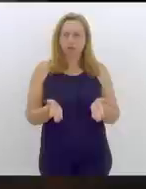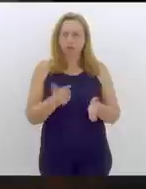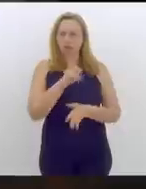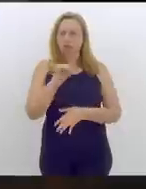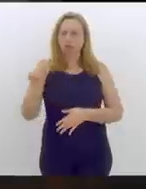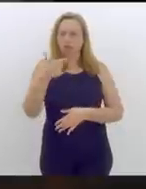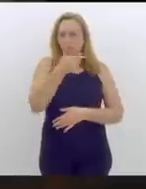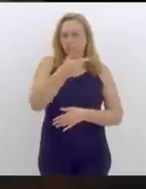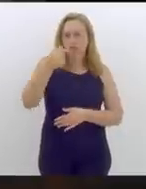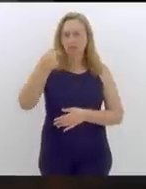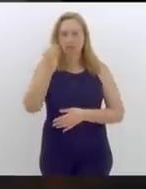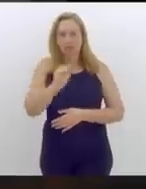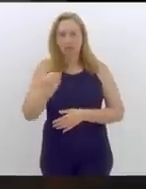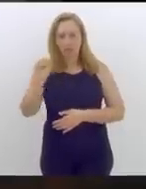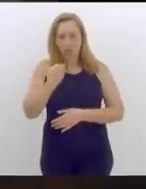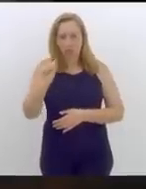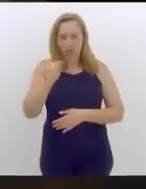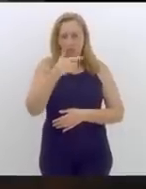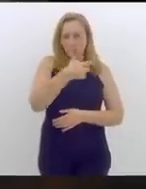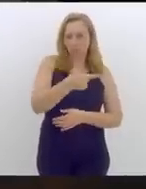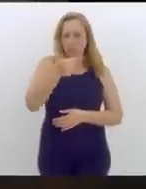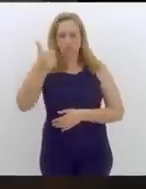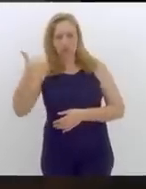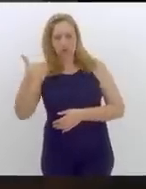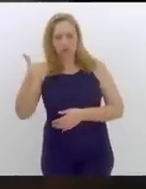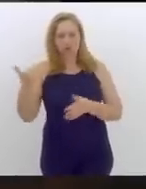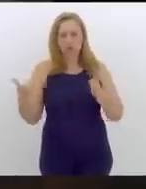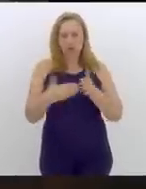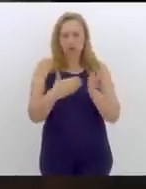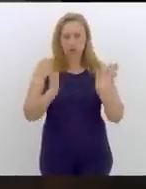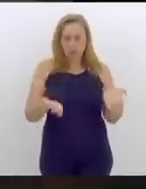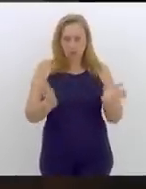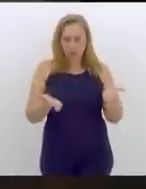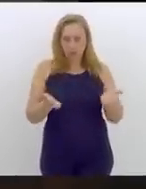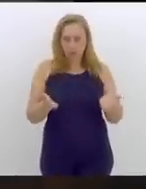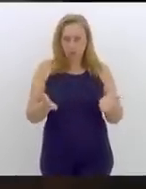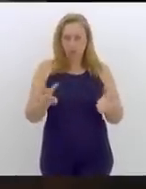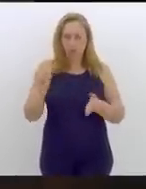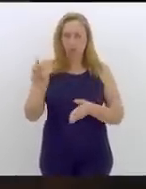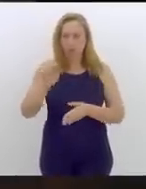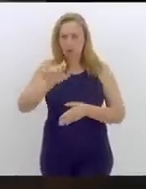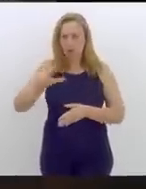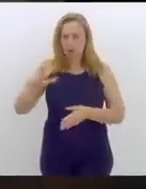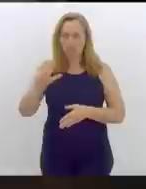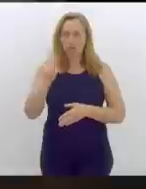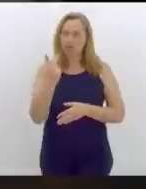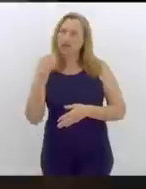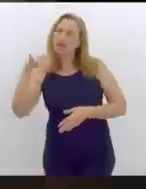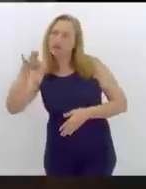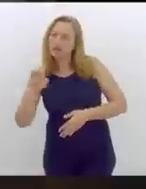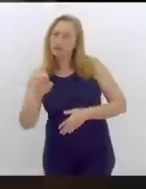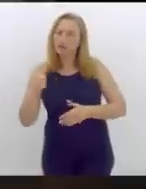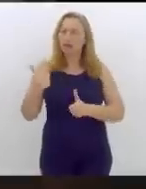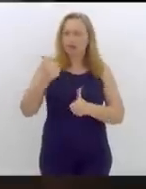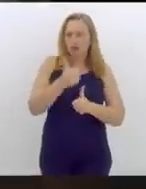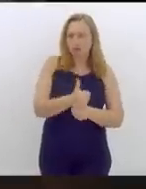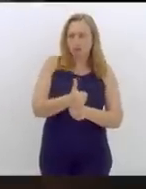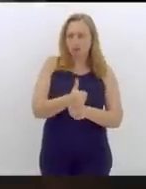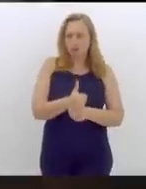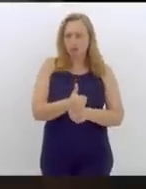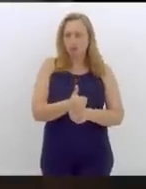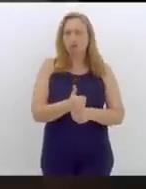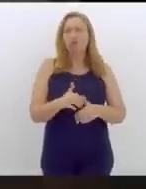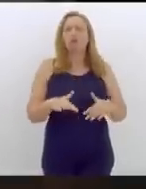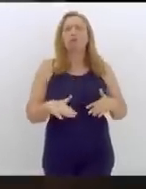dia 27 de agosto de 2021 para cá quando o Coronel Henrique assumiu comanda da Corporação então